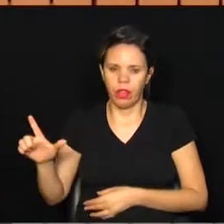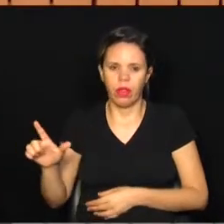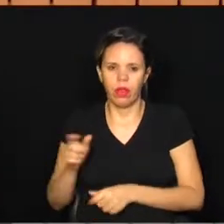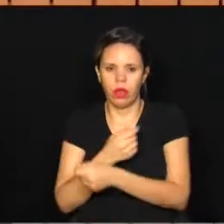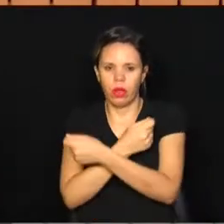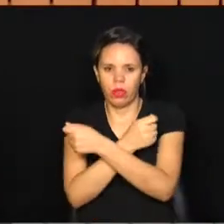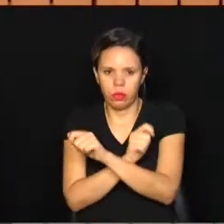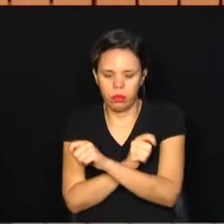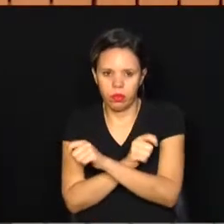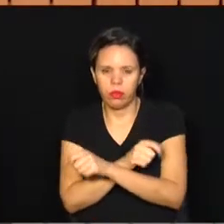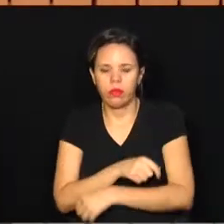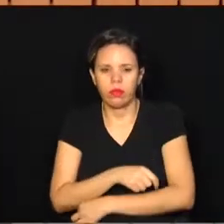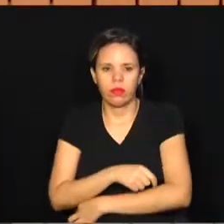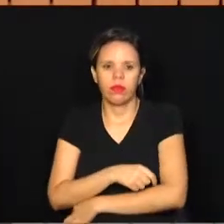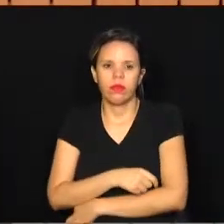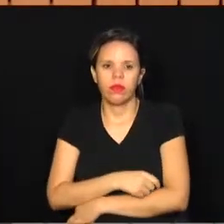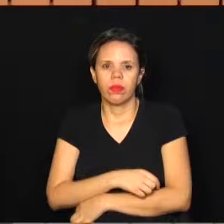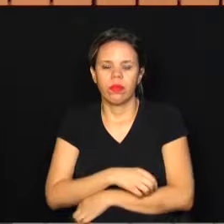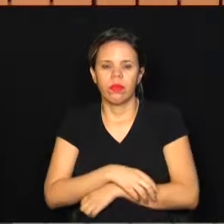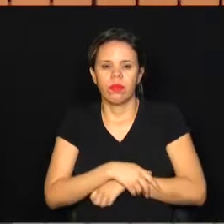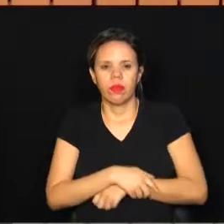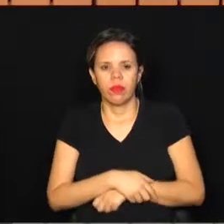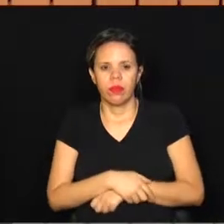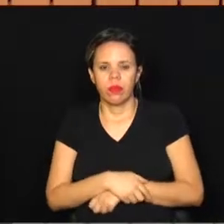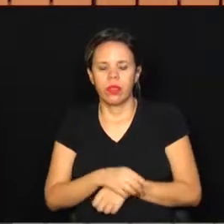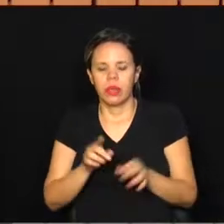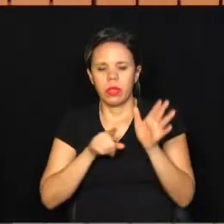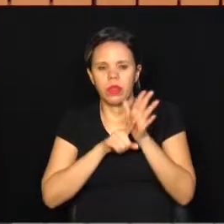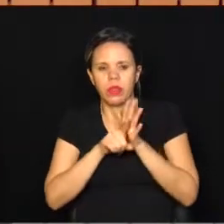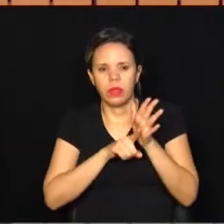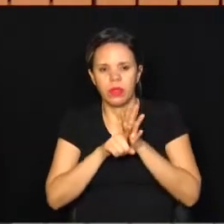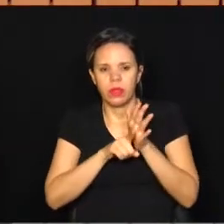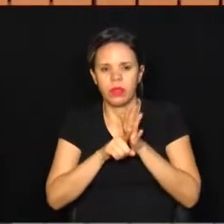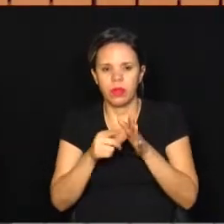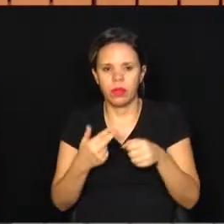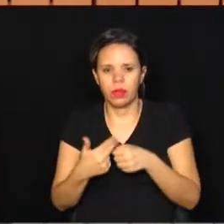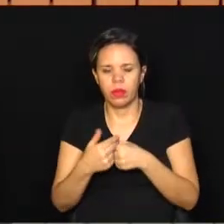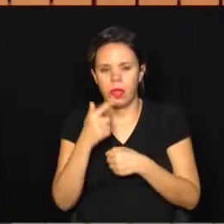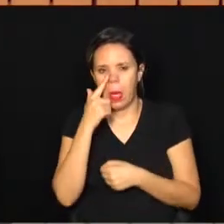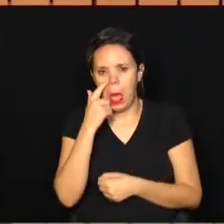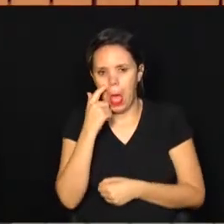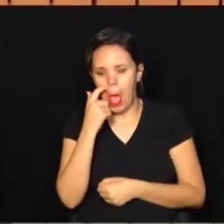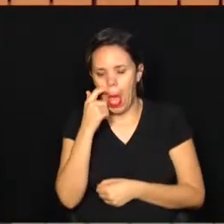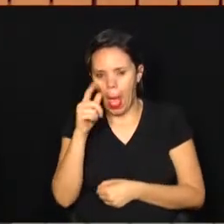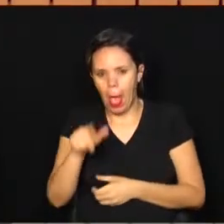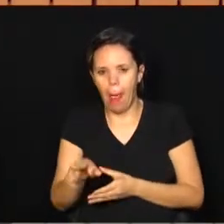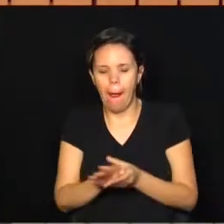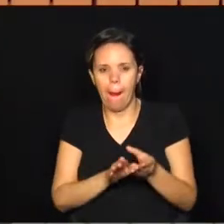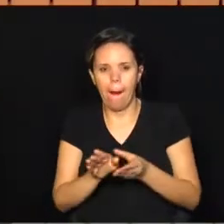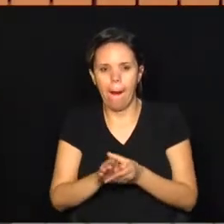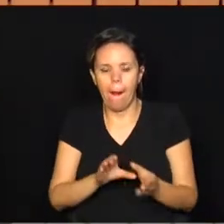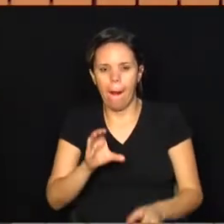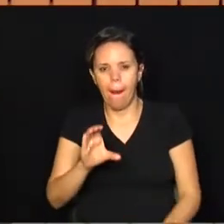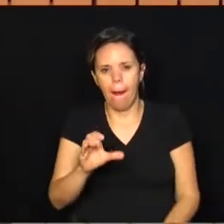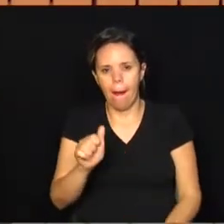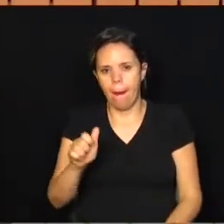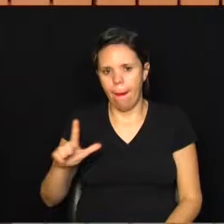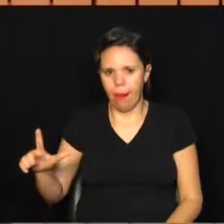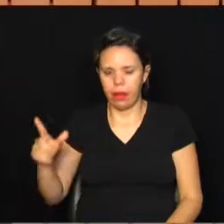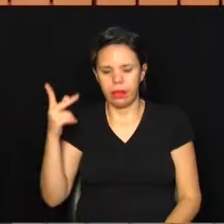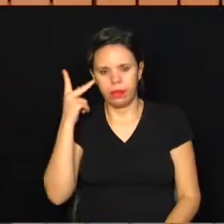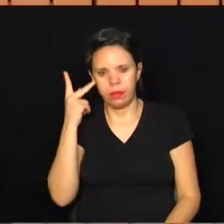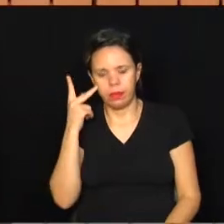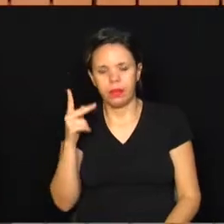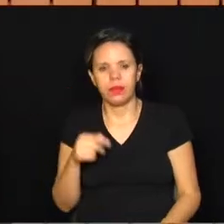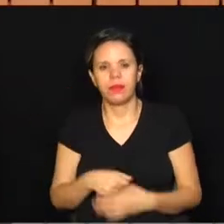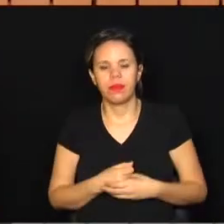PUC, e também pesquisadora na Unicamp. É conselheira do CAU, São Paulo,